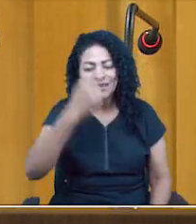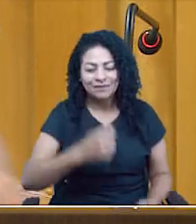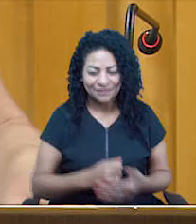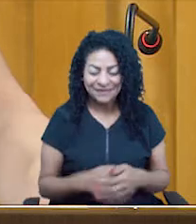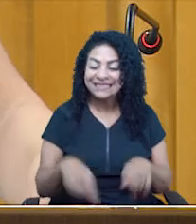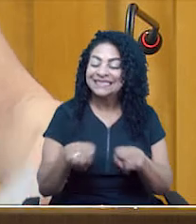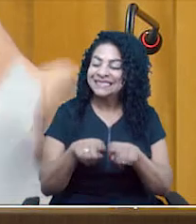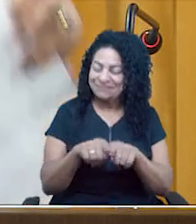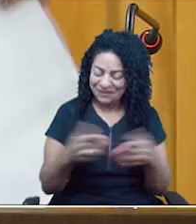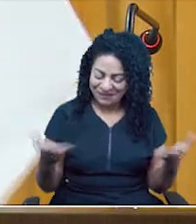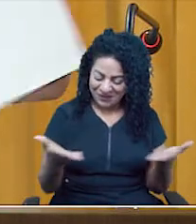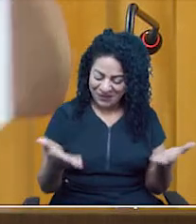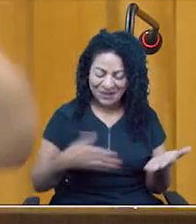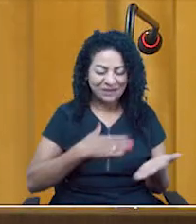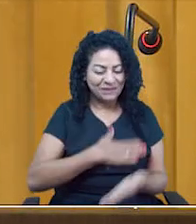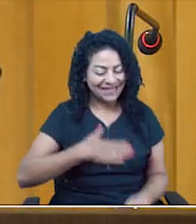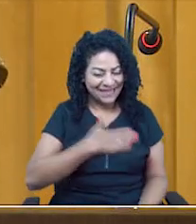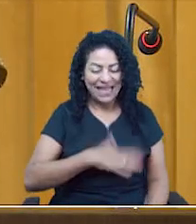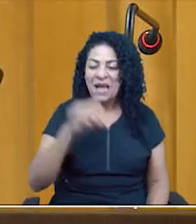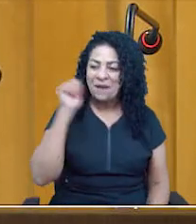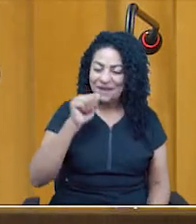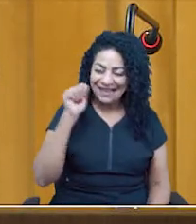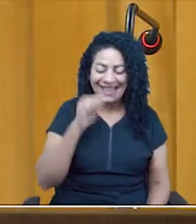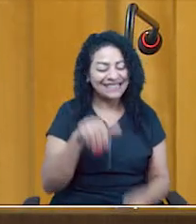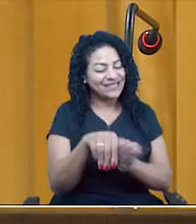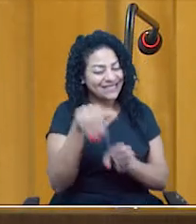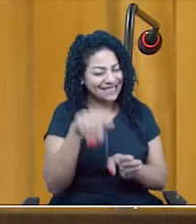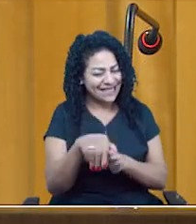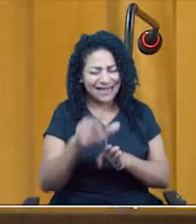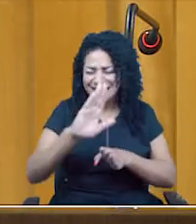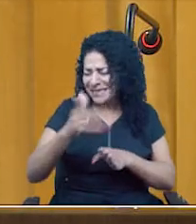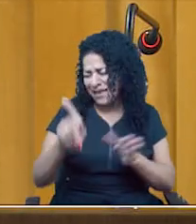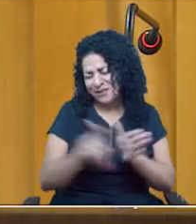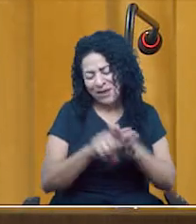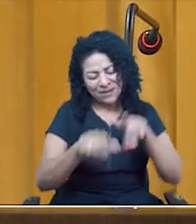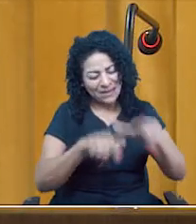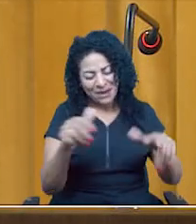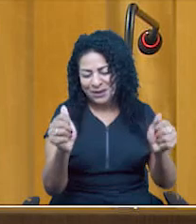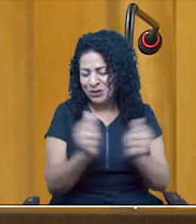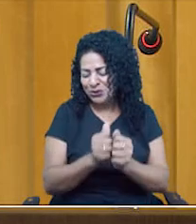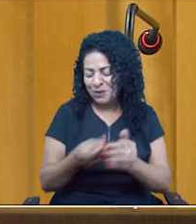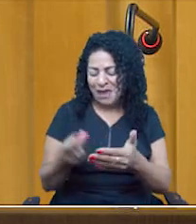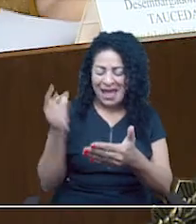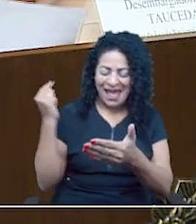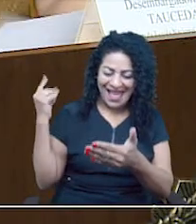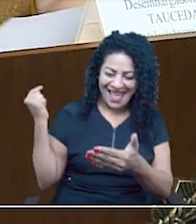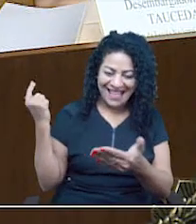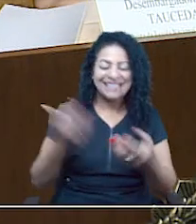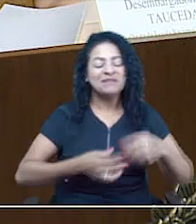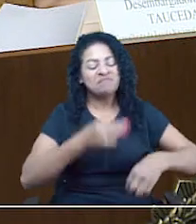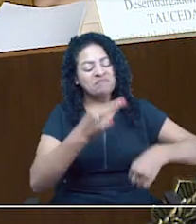aqui a conselheira, que já é de casa, a desembargadora Jane Granzotto.